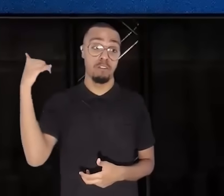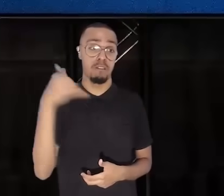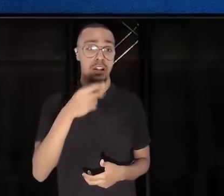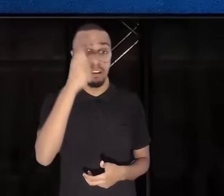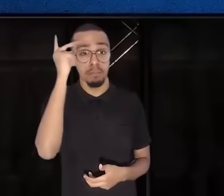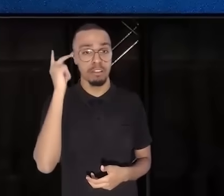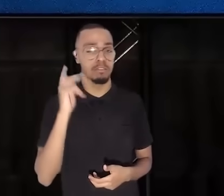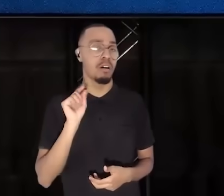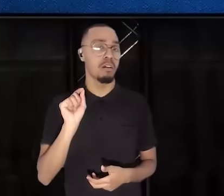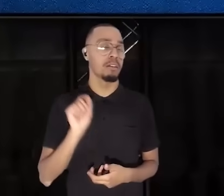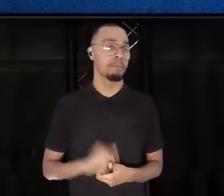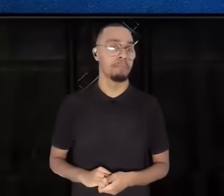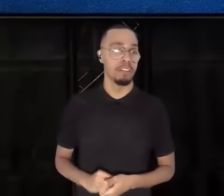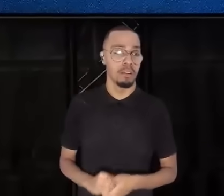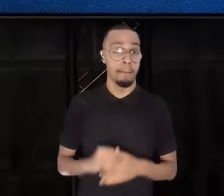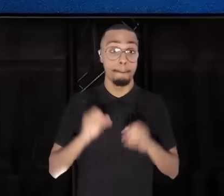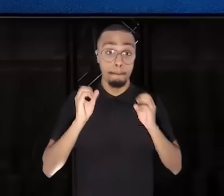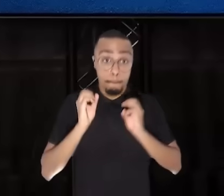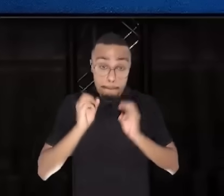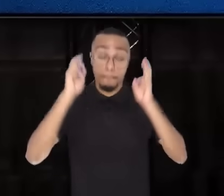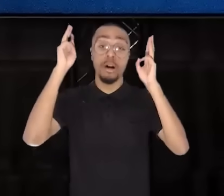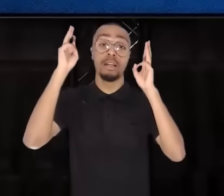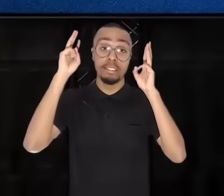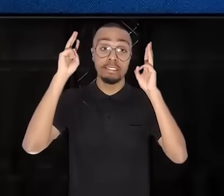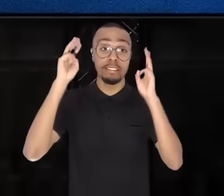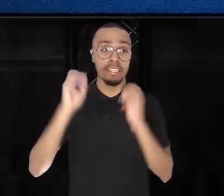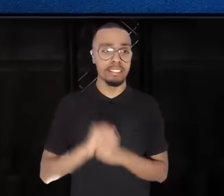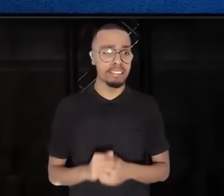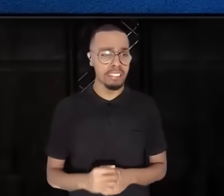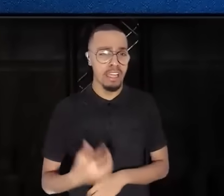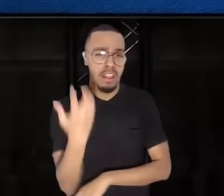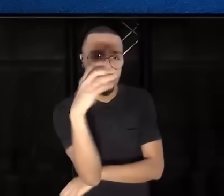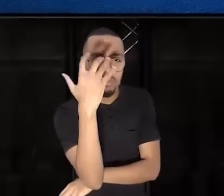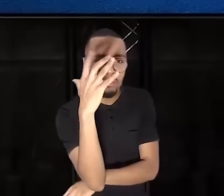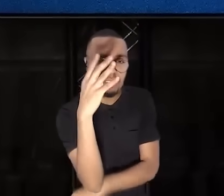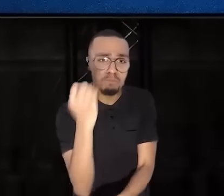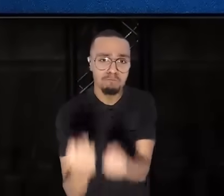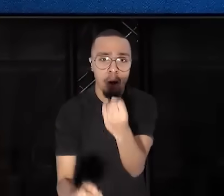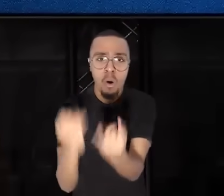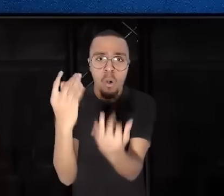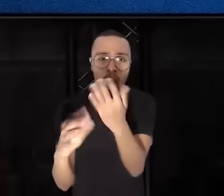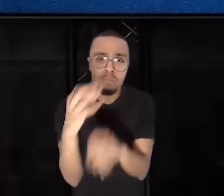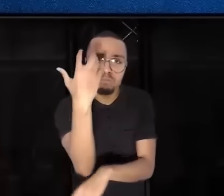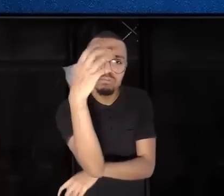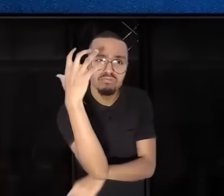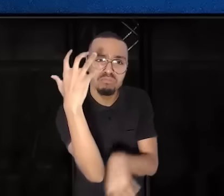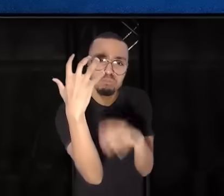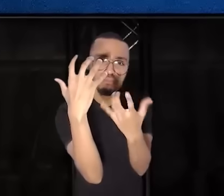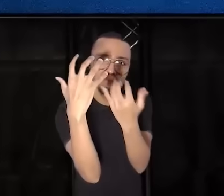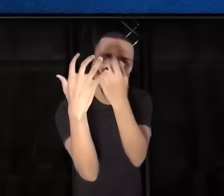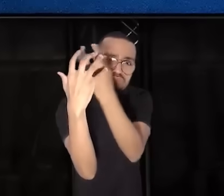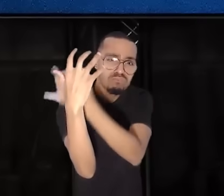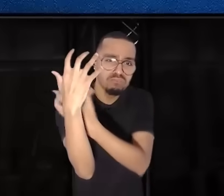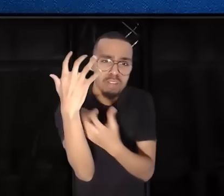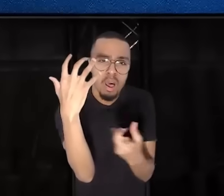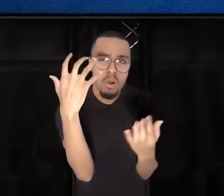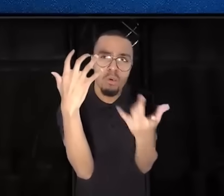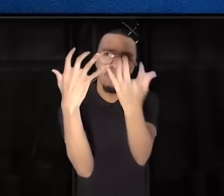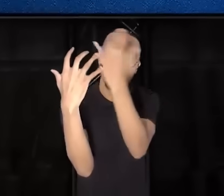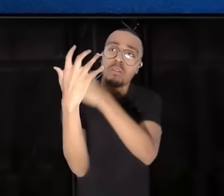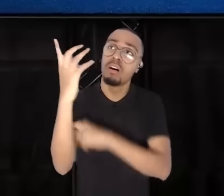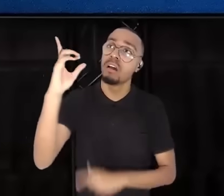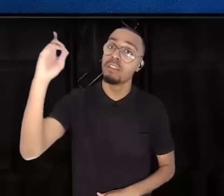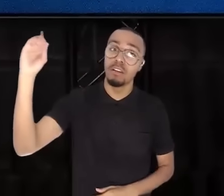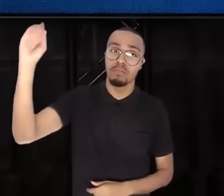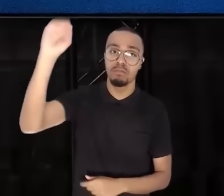está descalço, diante de uma sarça que está ardendo, e Deus o chama para falar com a maior autoridade, com o maior dominador da terra,